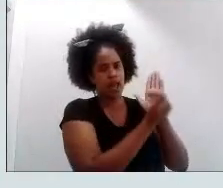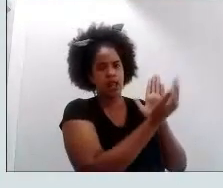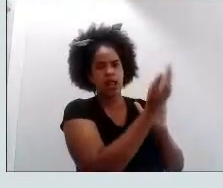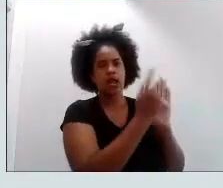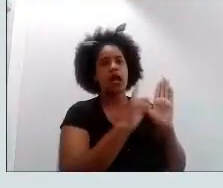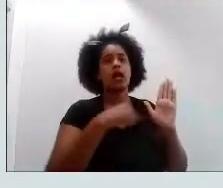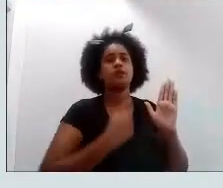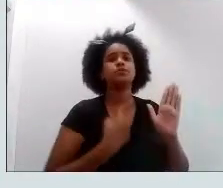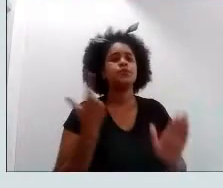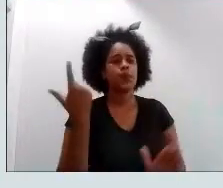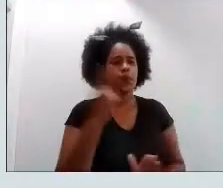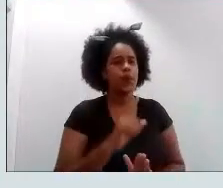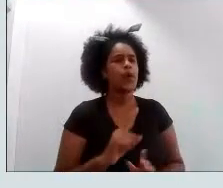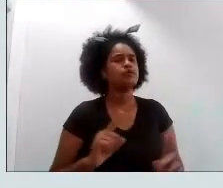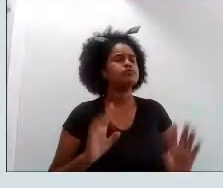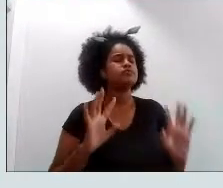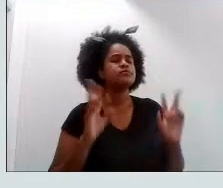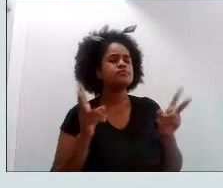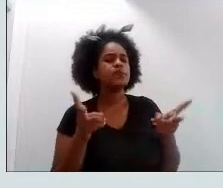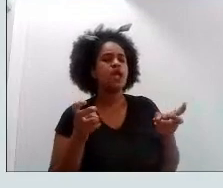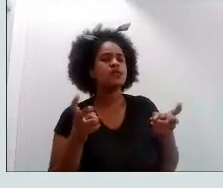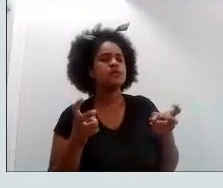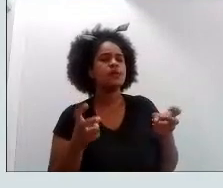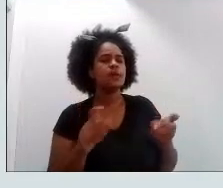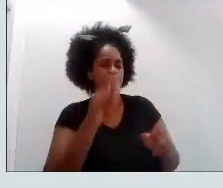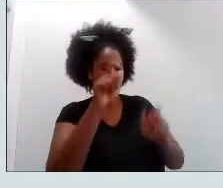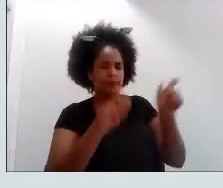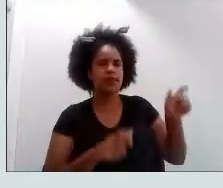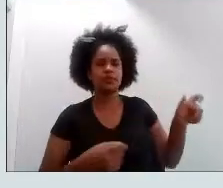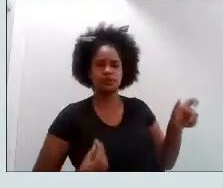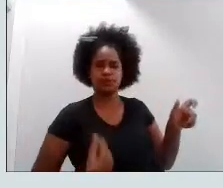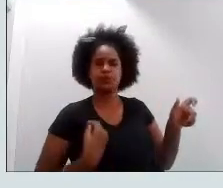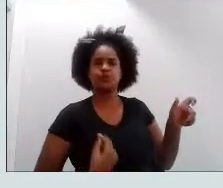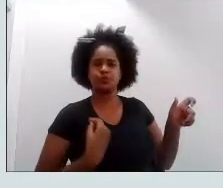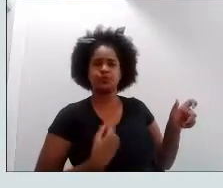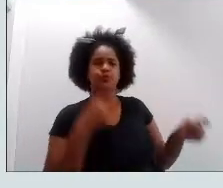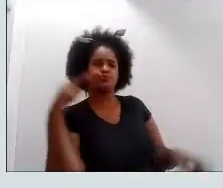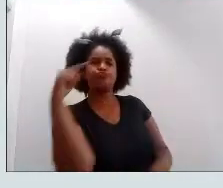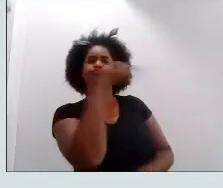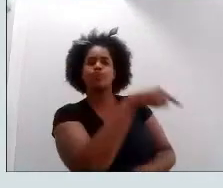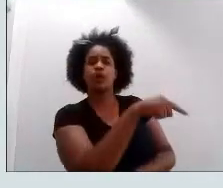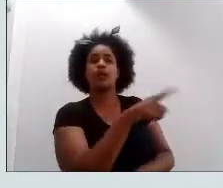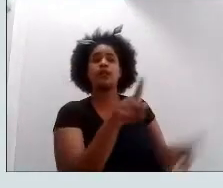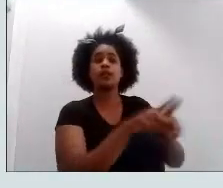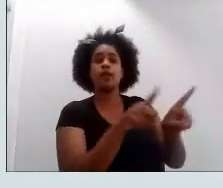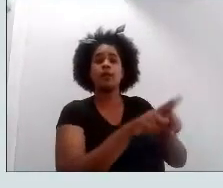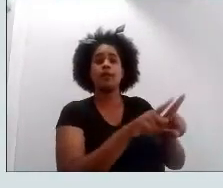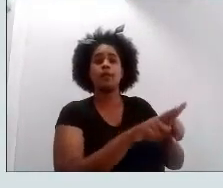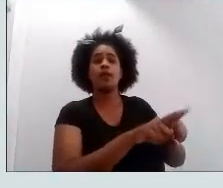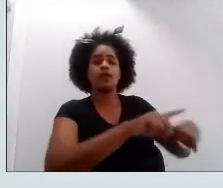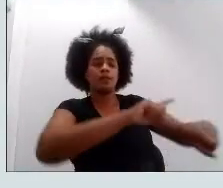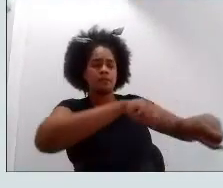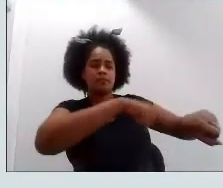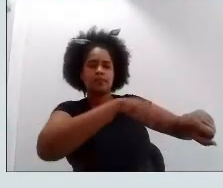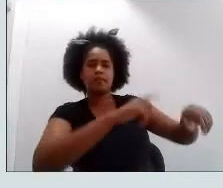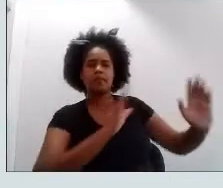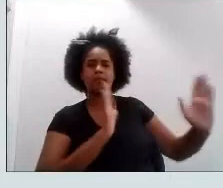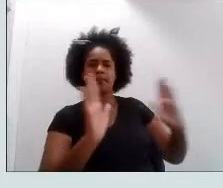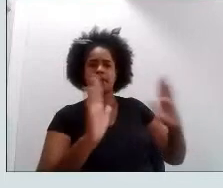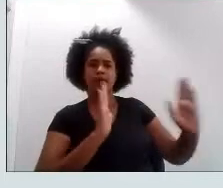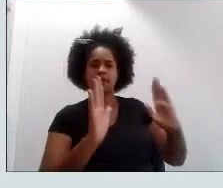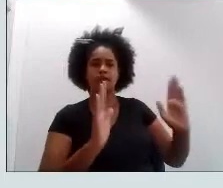identificar que o homem esteve naquele local, quanto tempo se passou, quantos